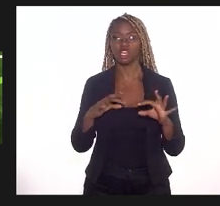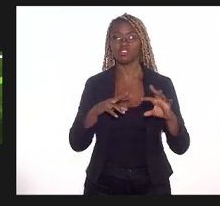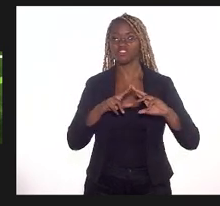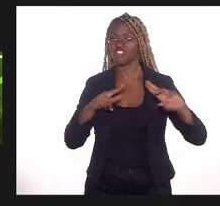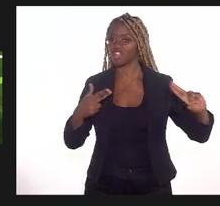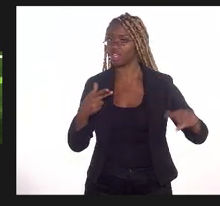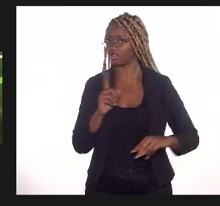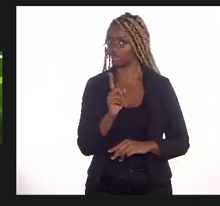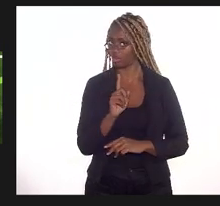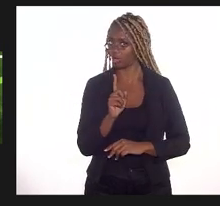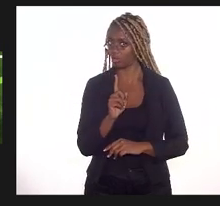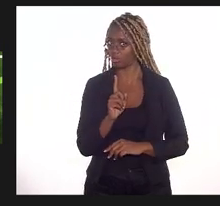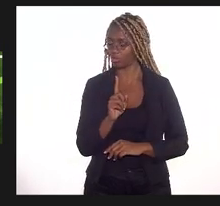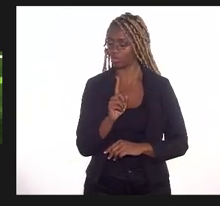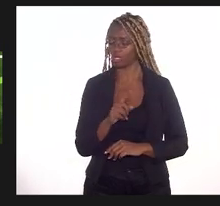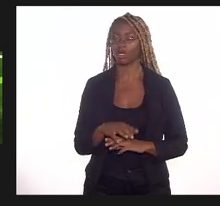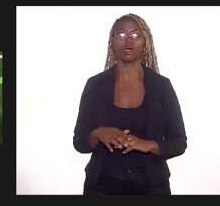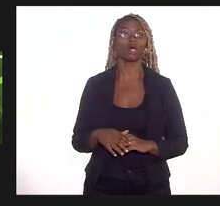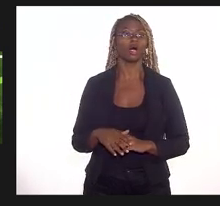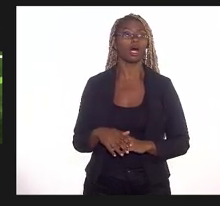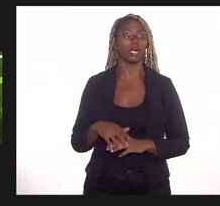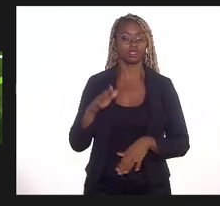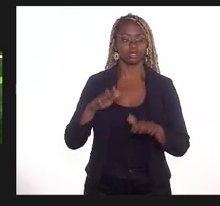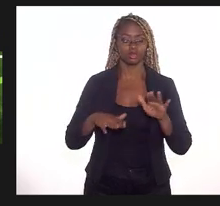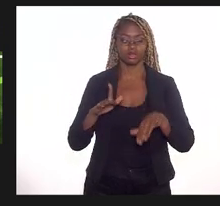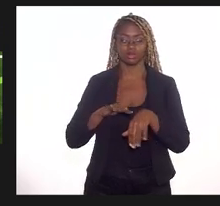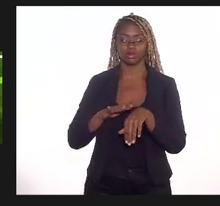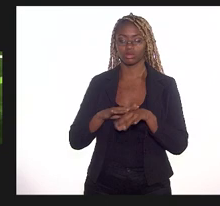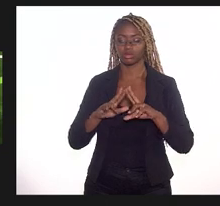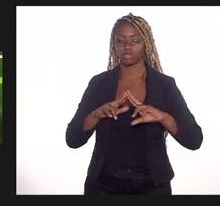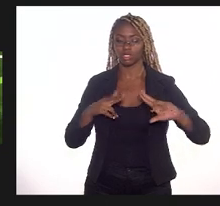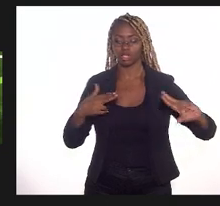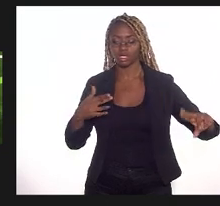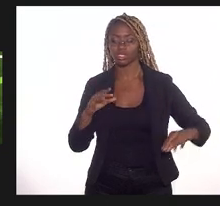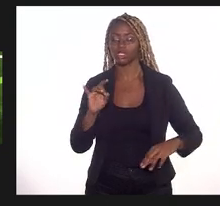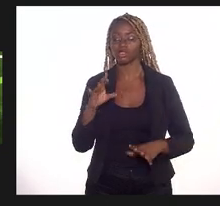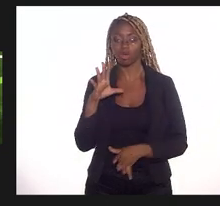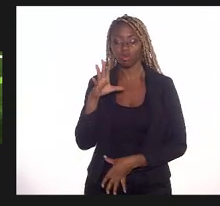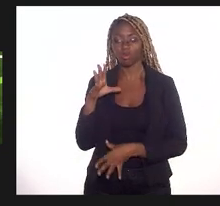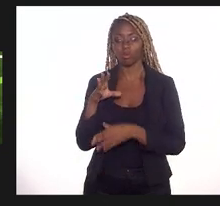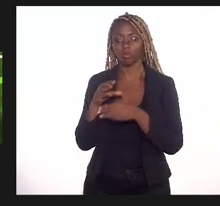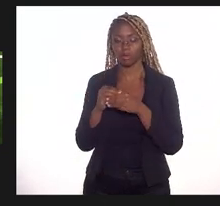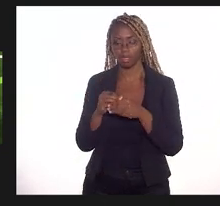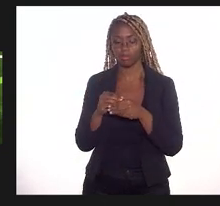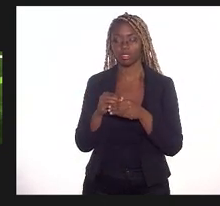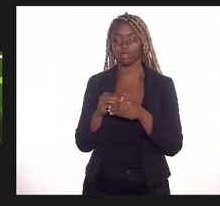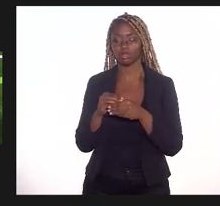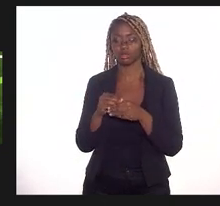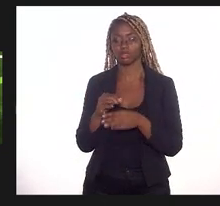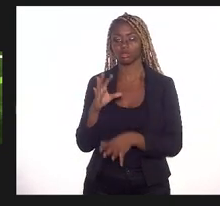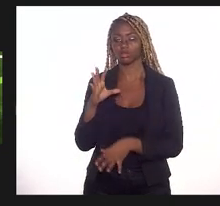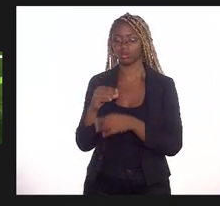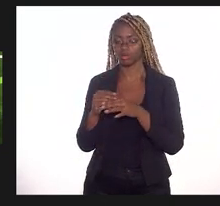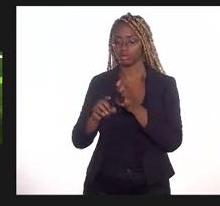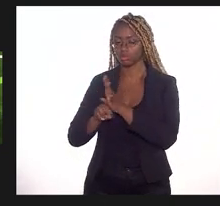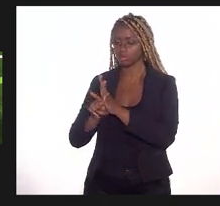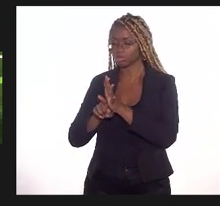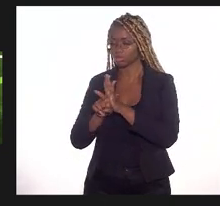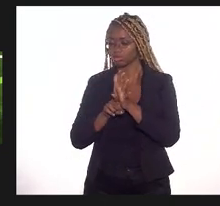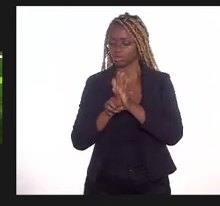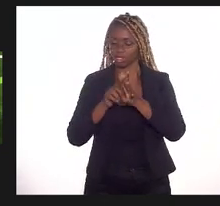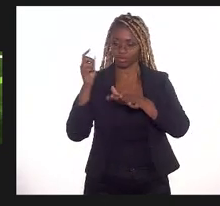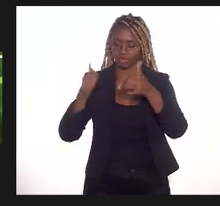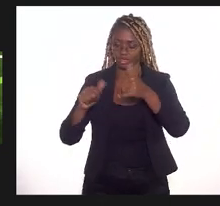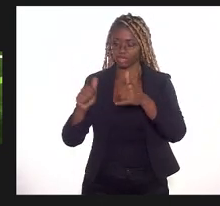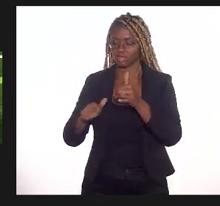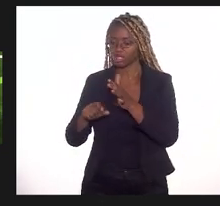O diagnóstico genético, muitas vezes, é só um complemento do que a um diagnóstico clínico, e exames,